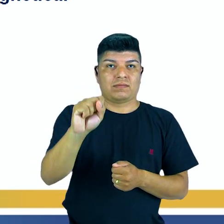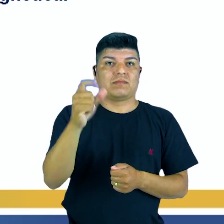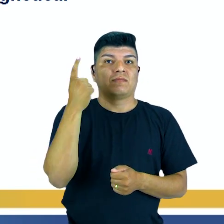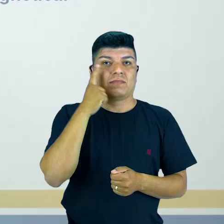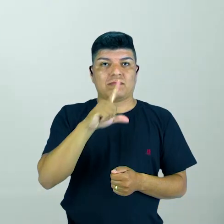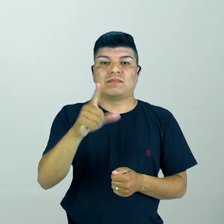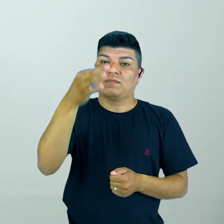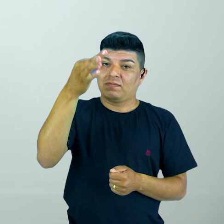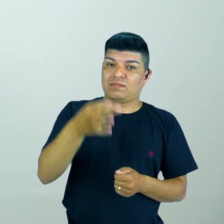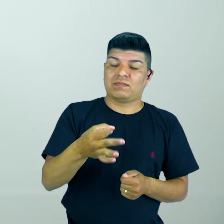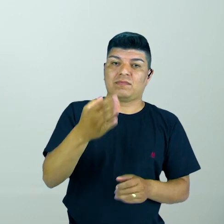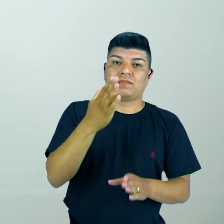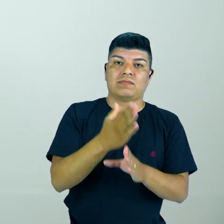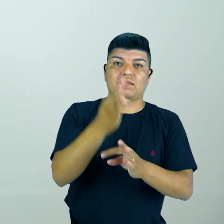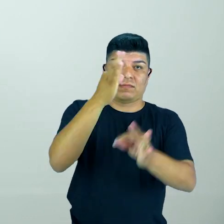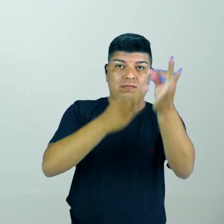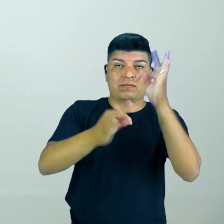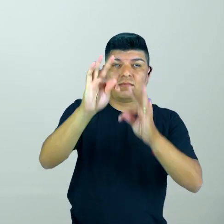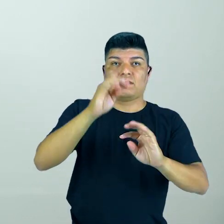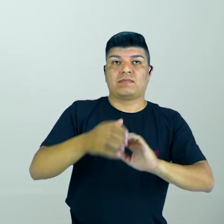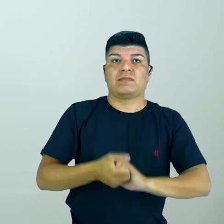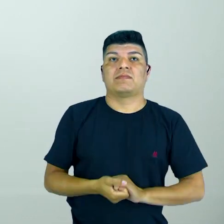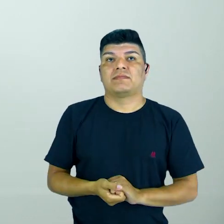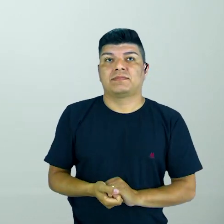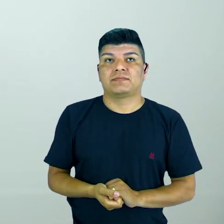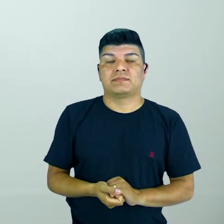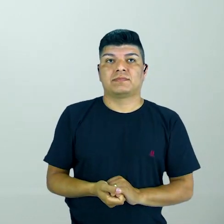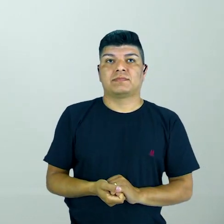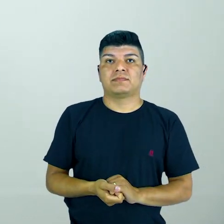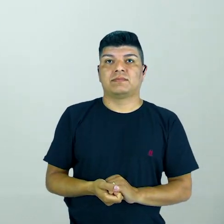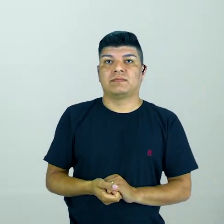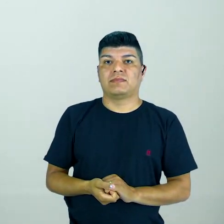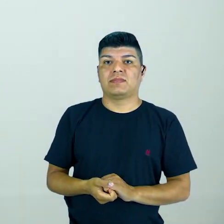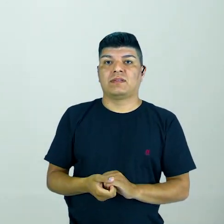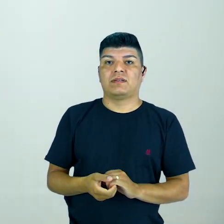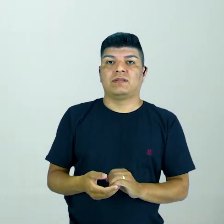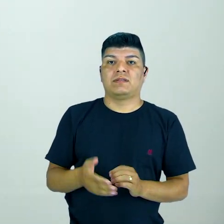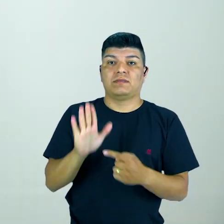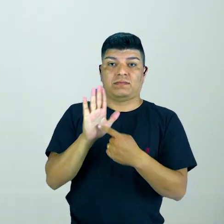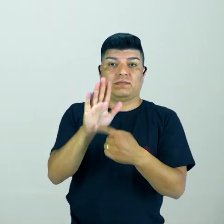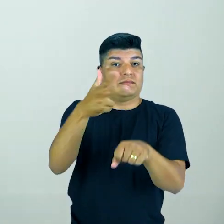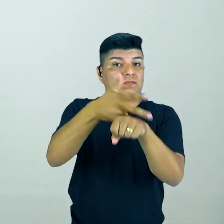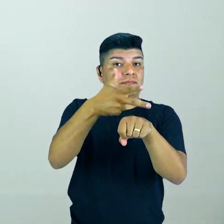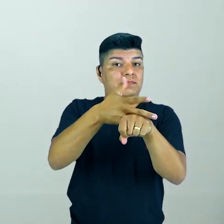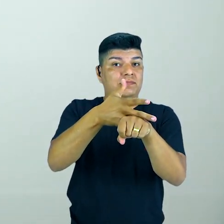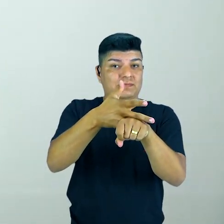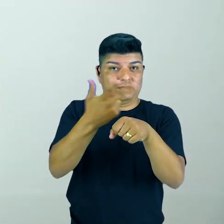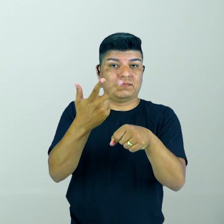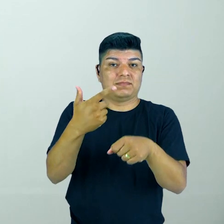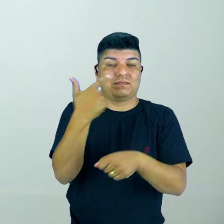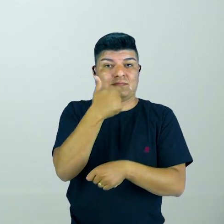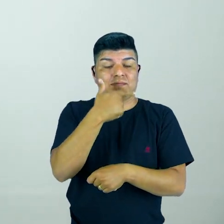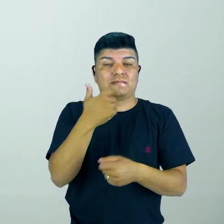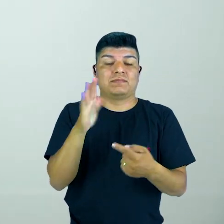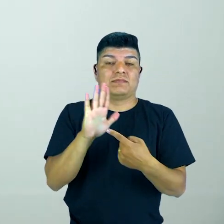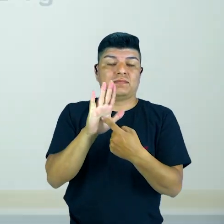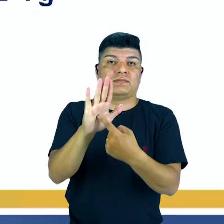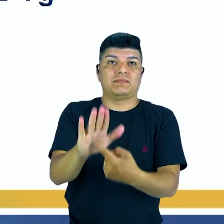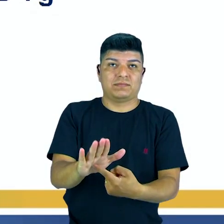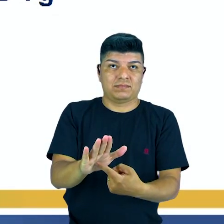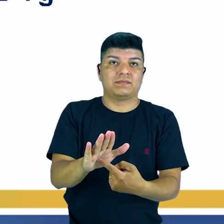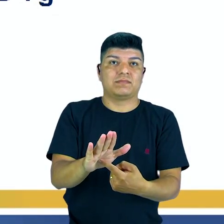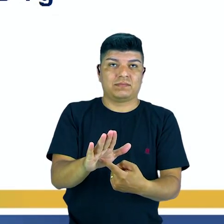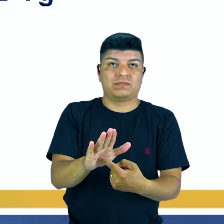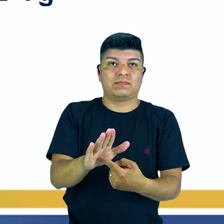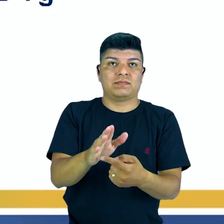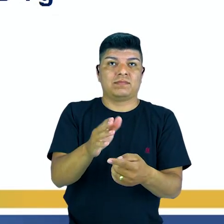por meio de satélites. Galera, trago uma dica de vídeo para vocês, tá? É uma animação. As direções